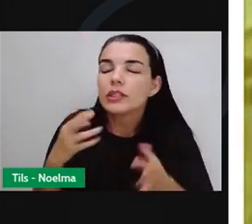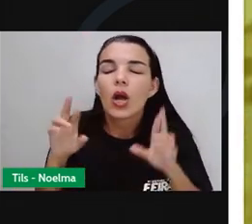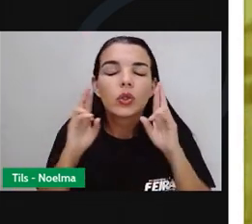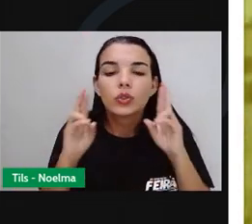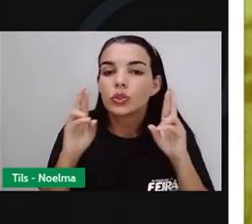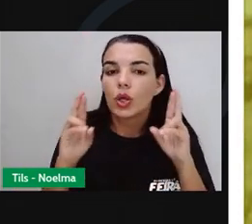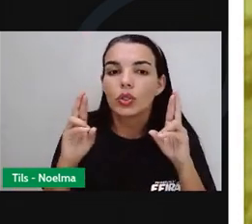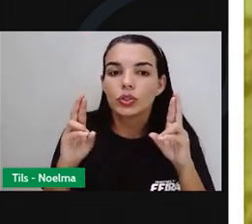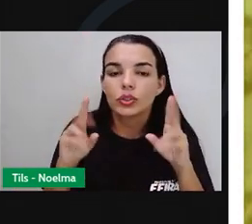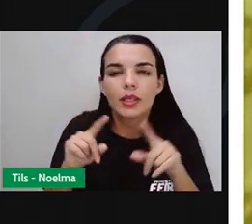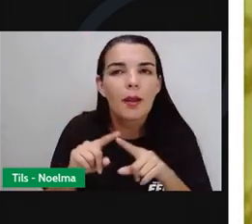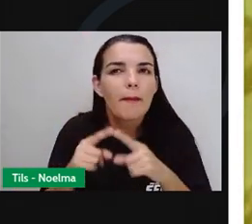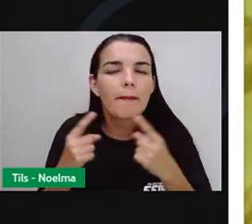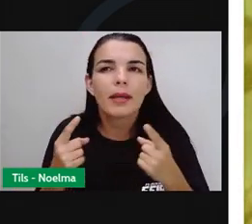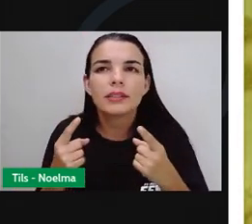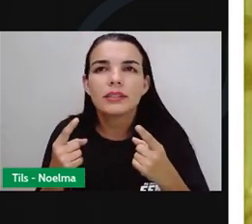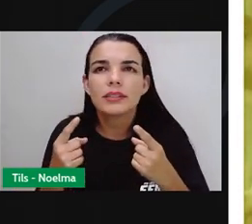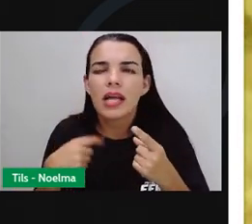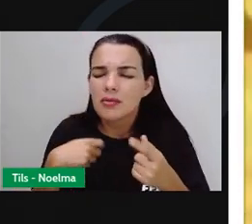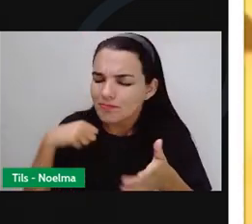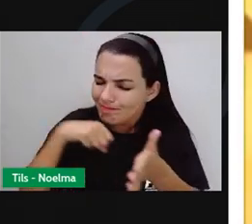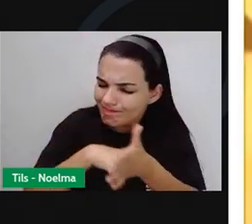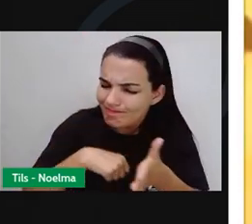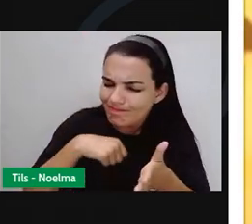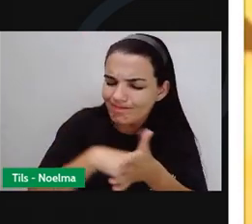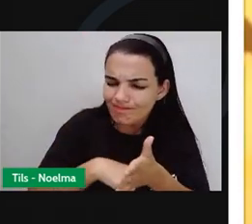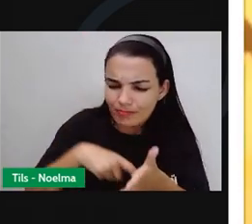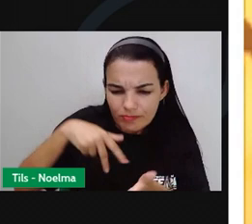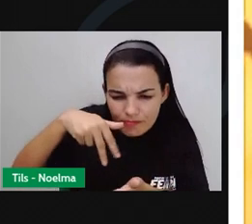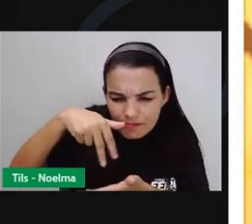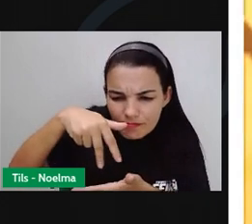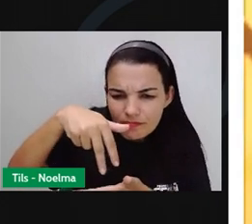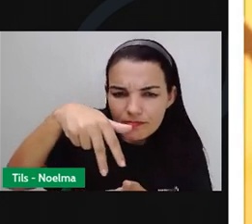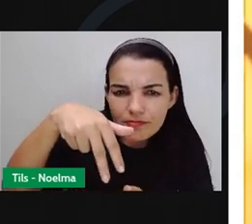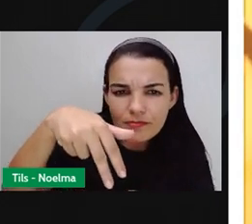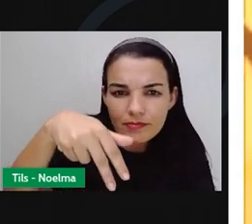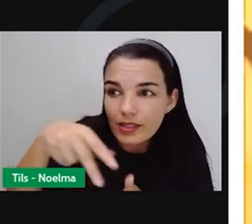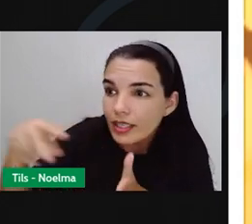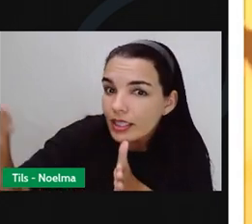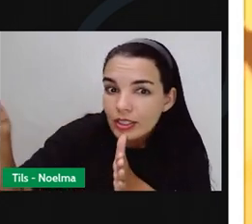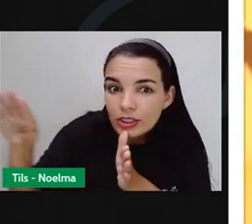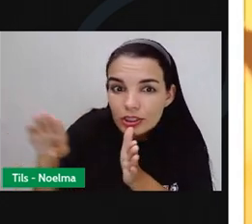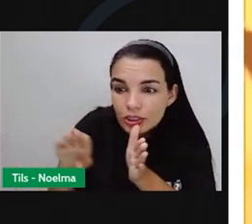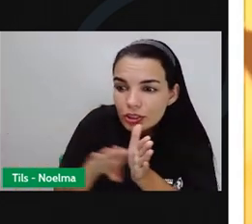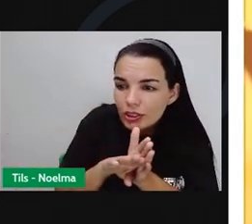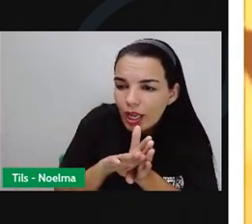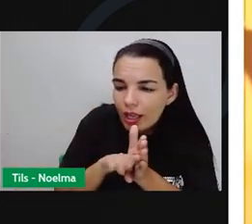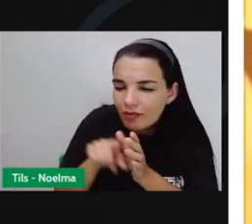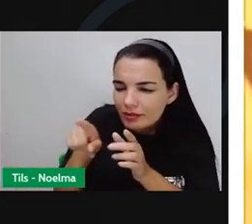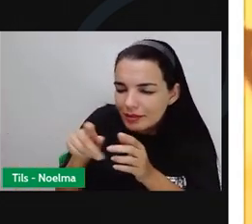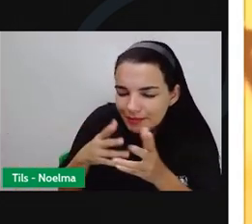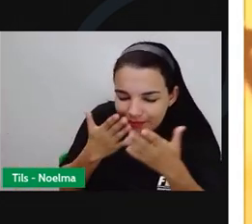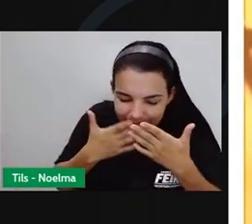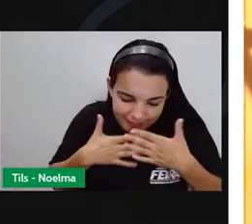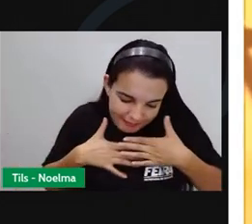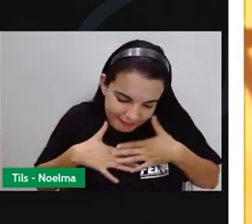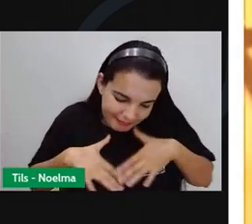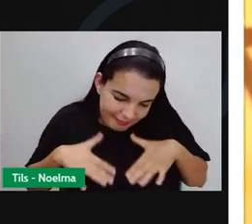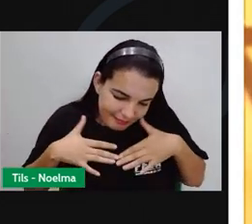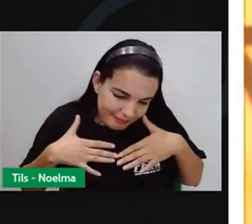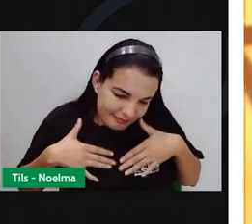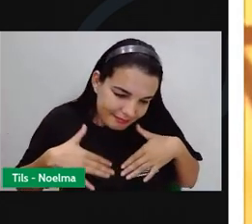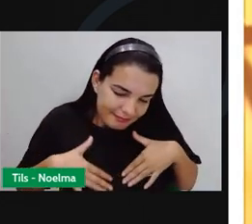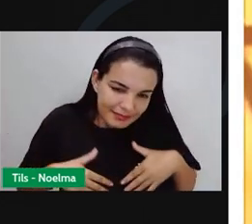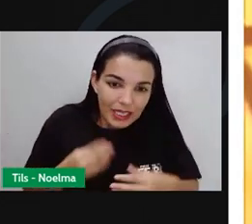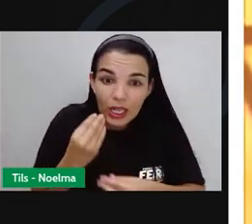Afinal, é tão duro esse caminho. Aí chega você com esse jeitinho me dizendo por onde